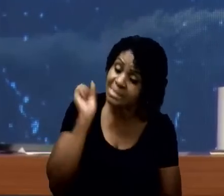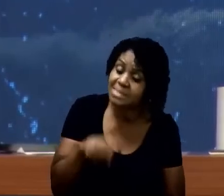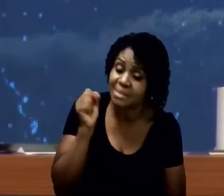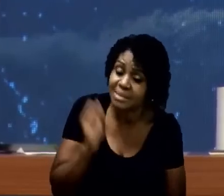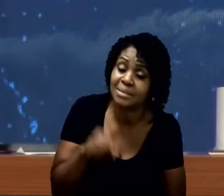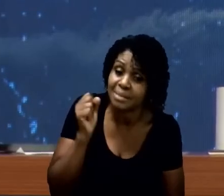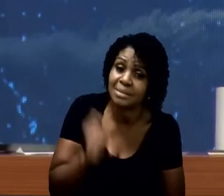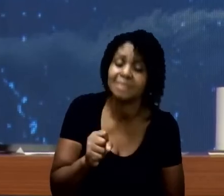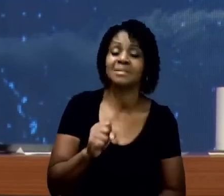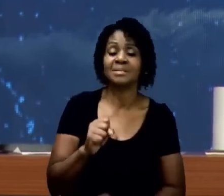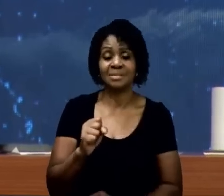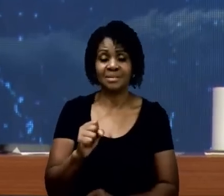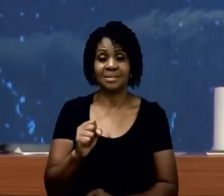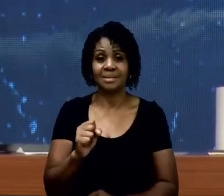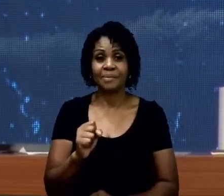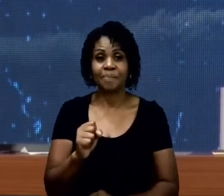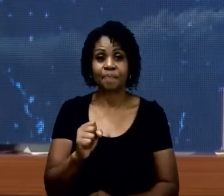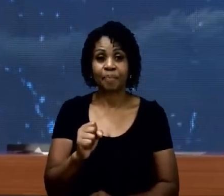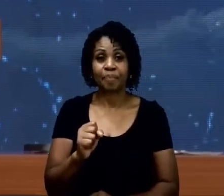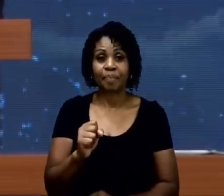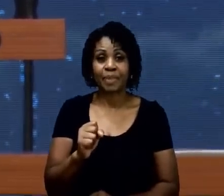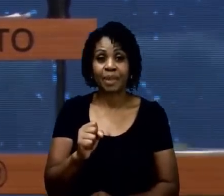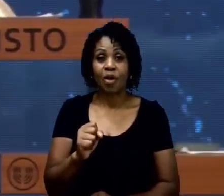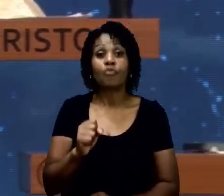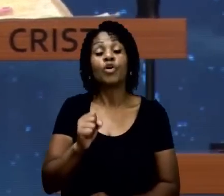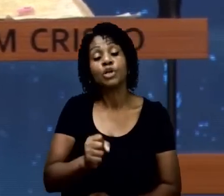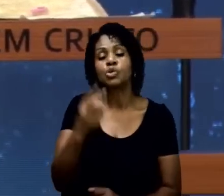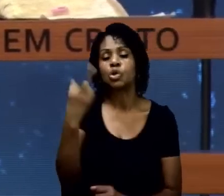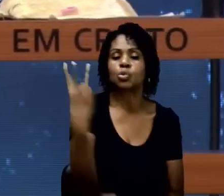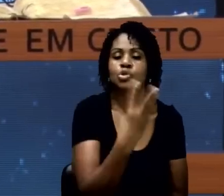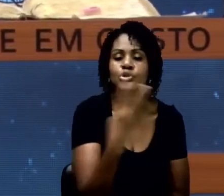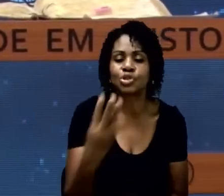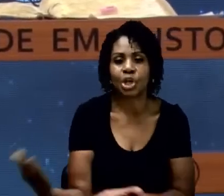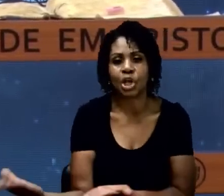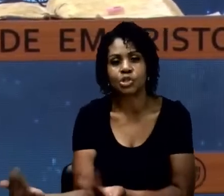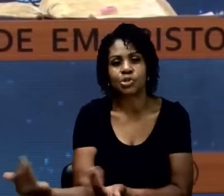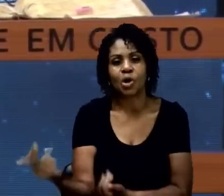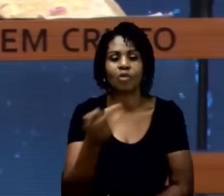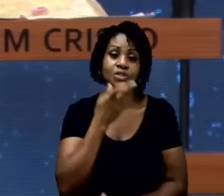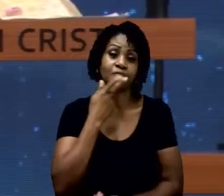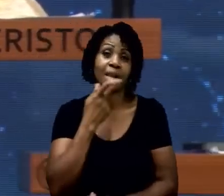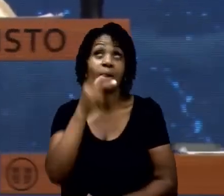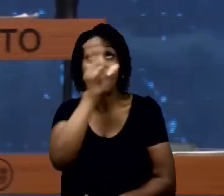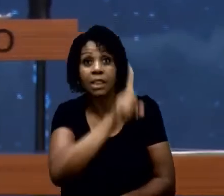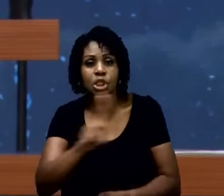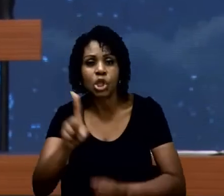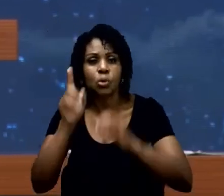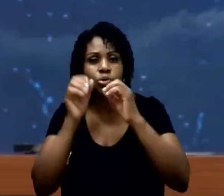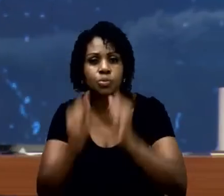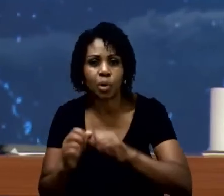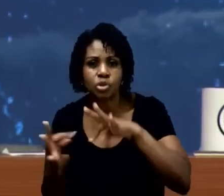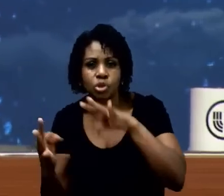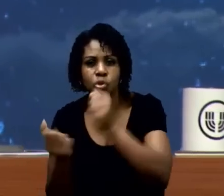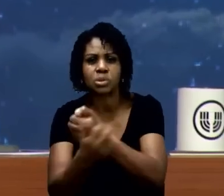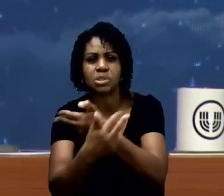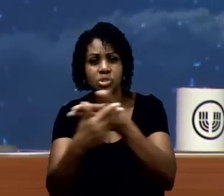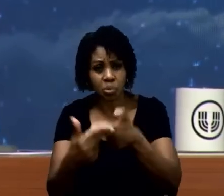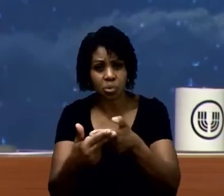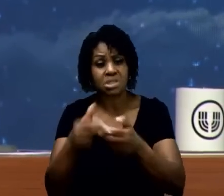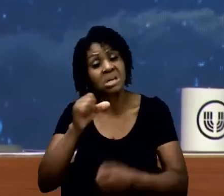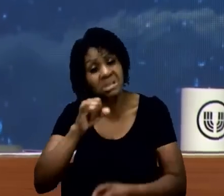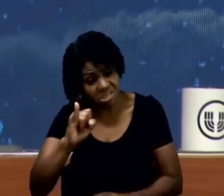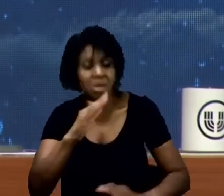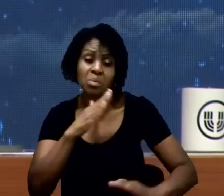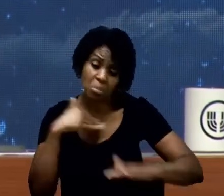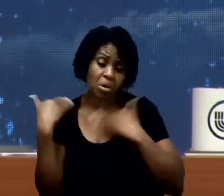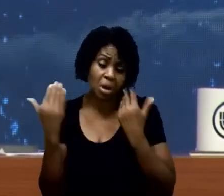Deus pode tudo na minha vida. Foi isso que Sadraque, Mesaque e Abdenego falaram. Ele pode tudo. Se ele quiser. Se chegou a